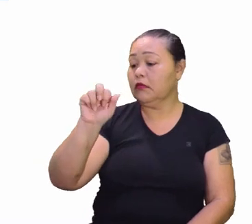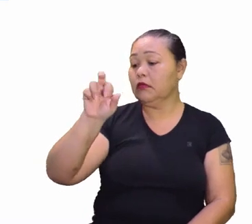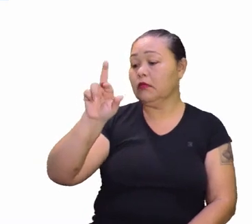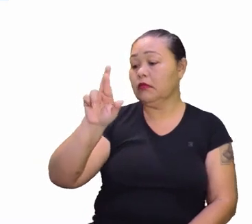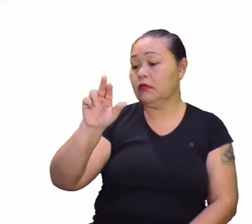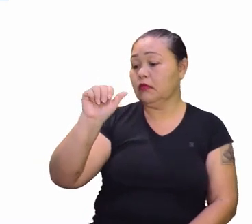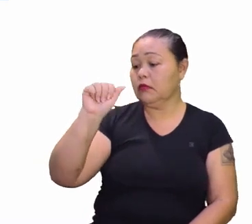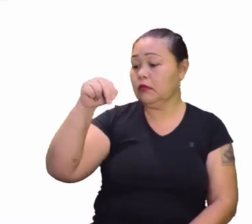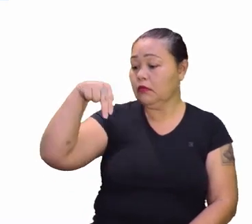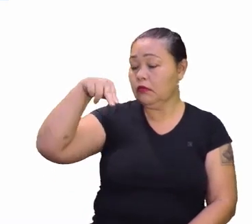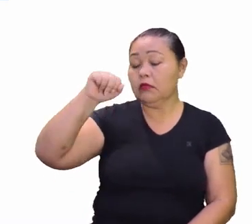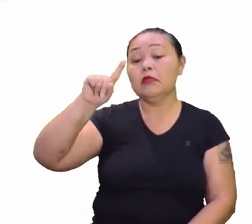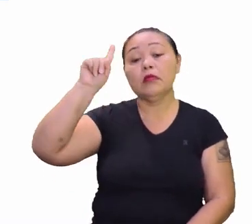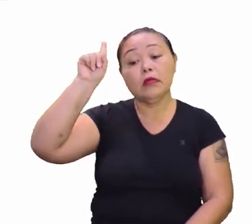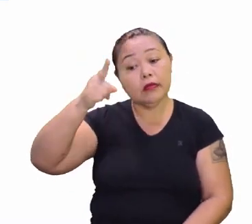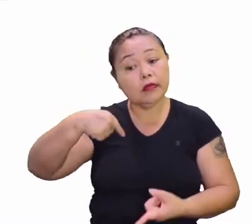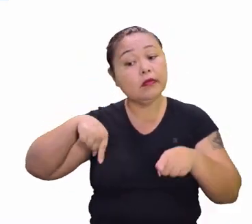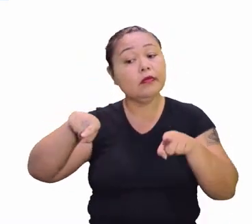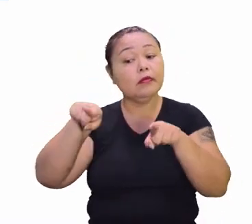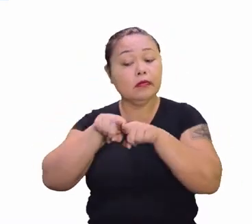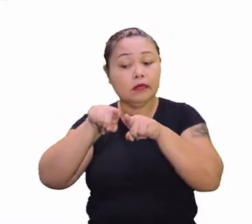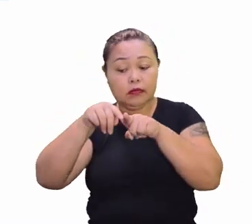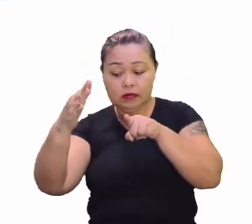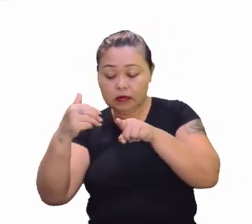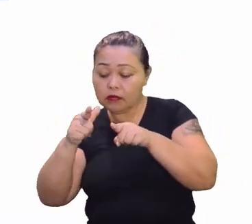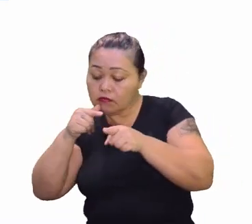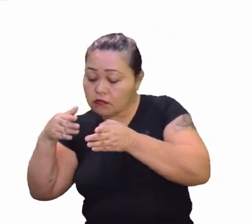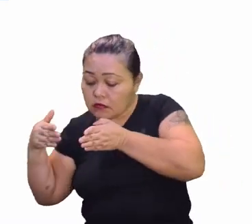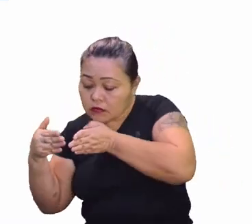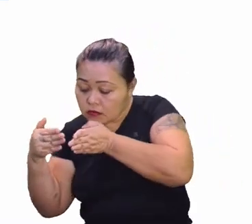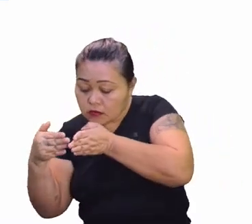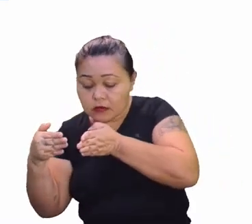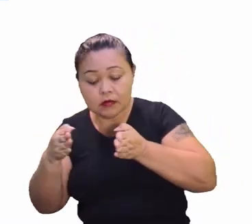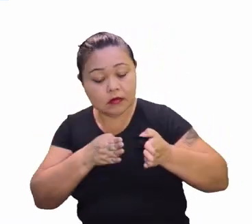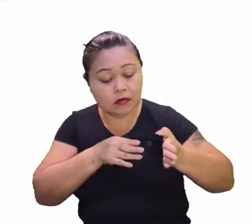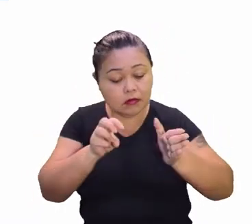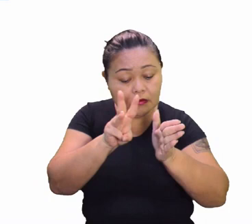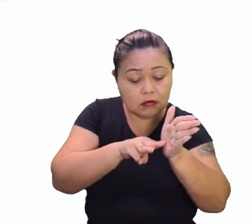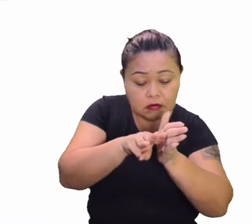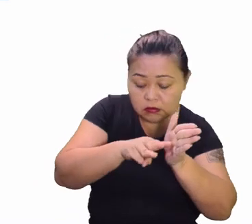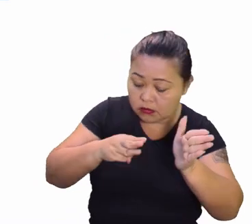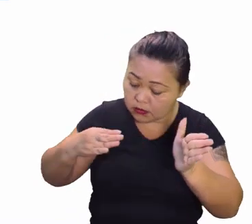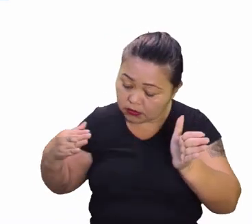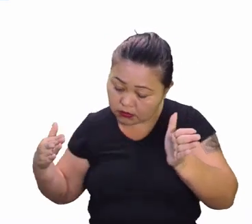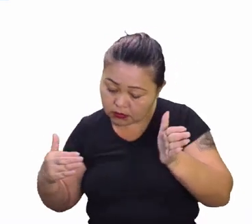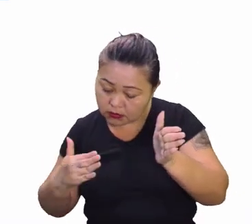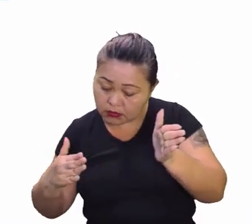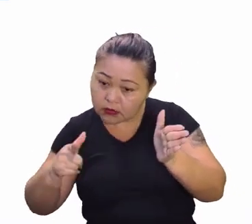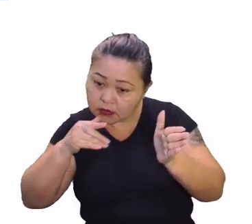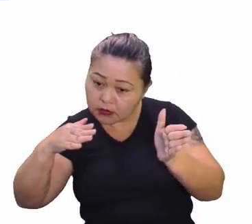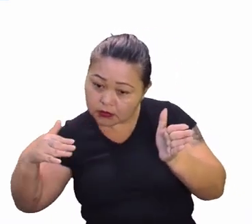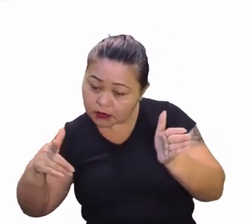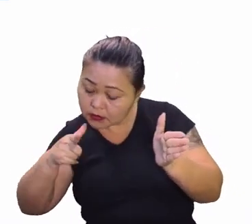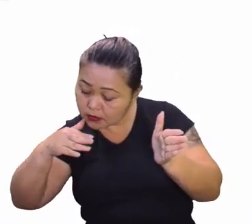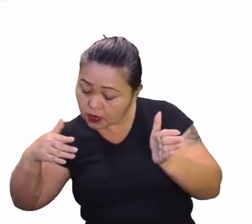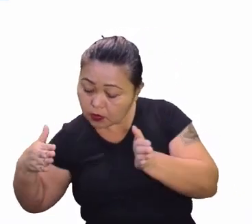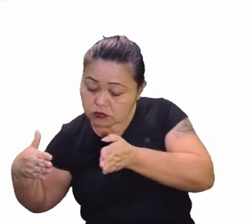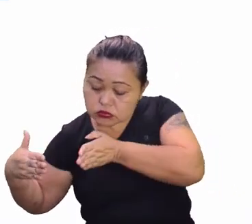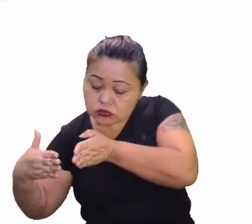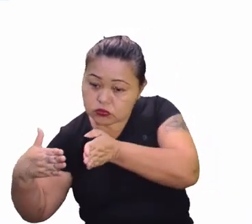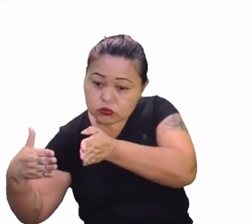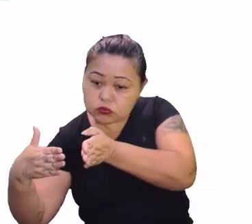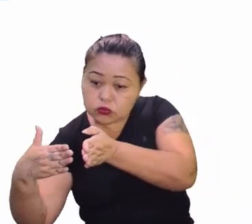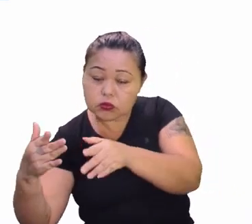subbacia, que é um afluente do Rio Madeira, o Rio Jaci-Paraná, ok? Pelo